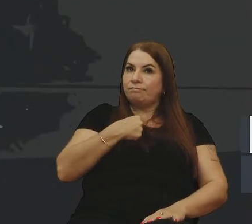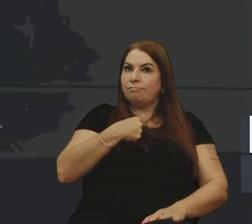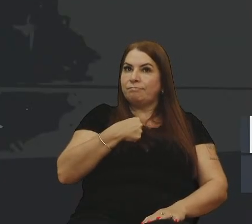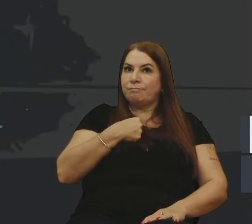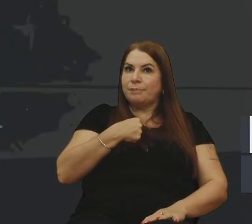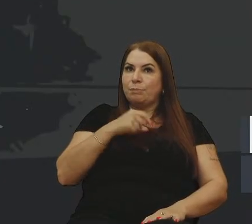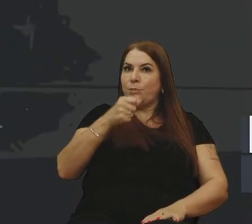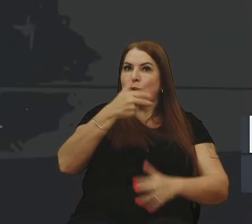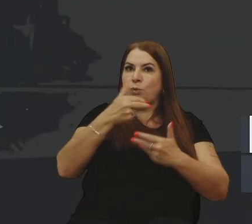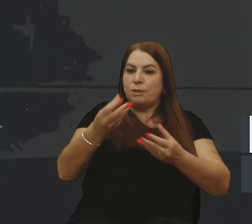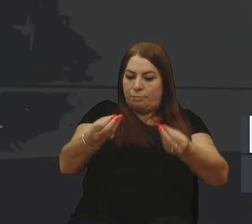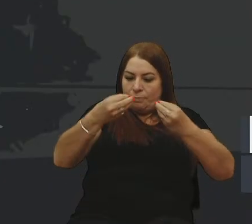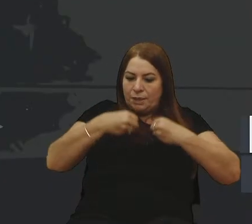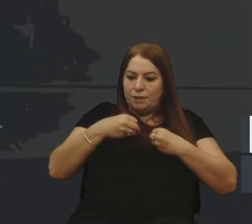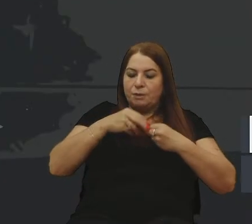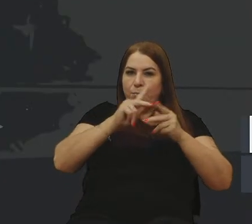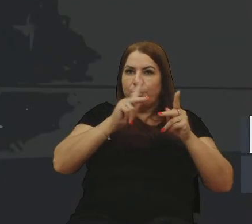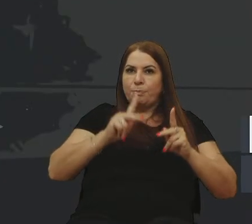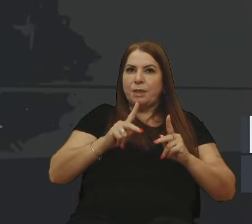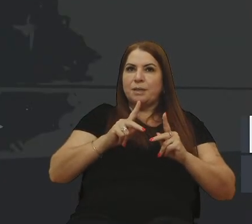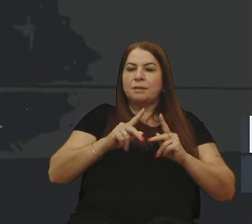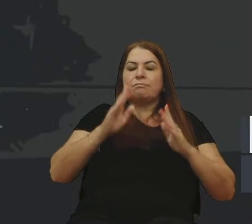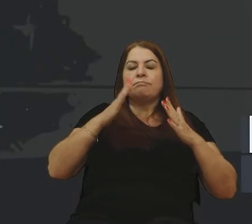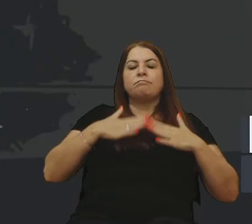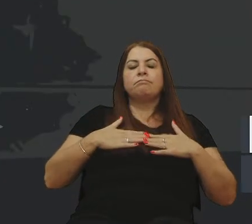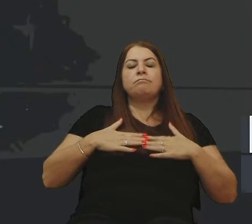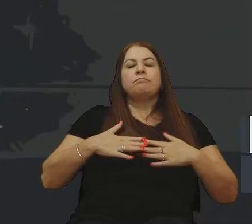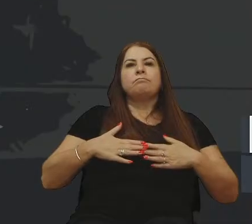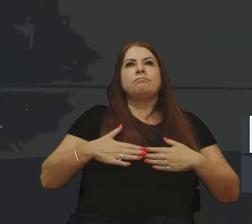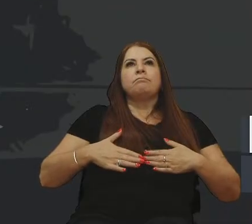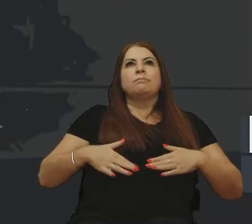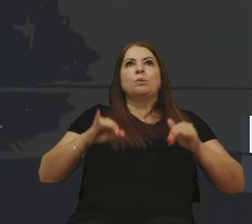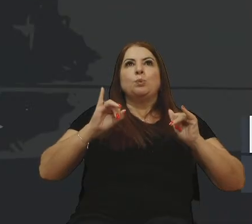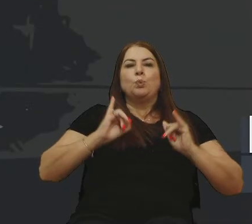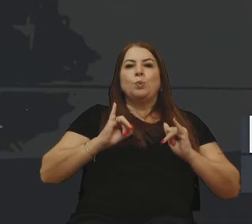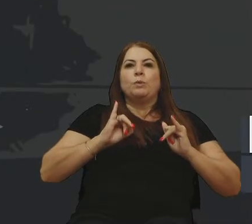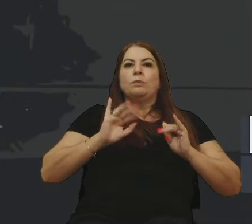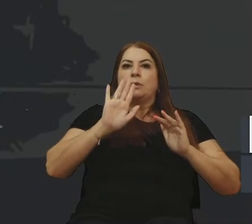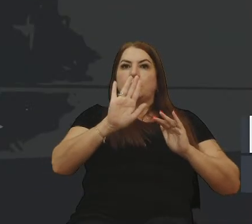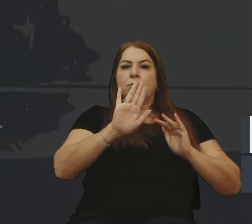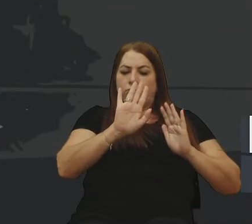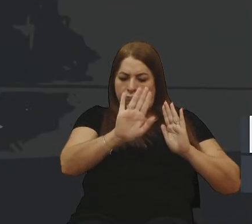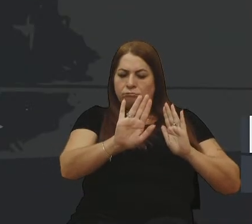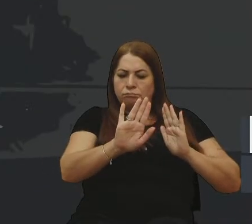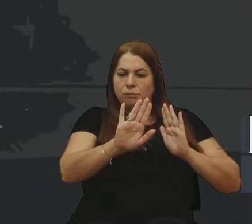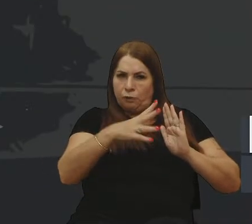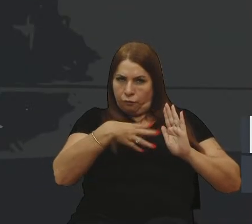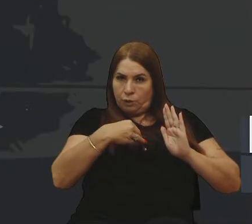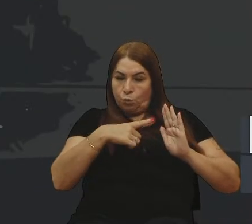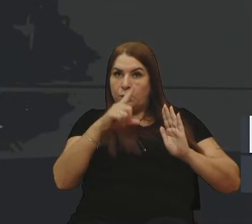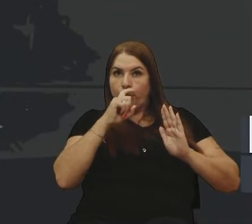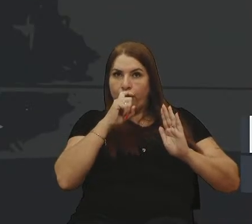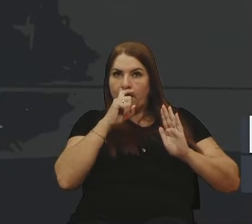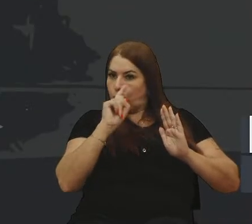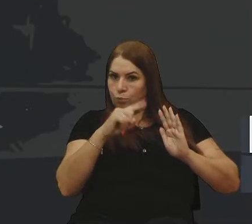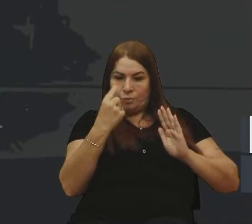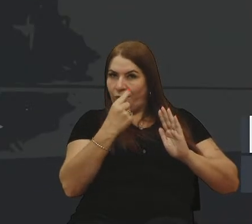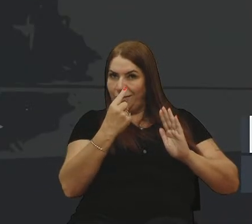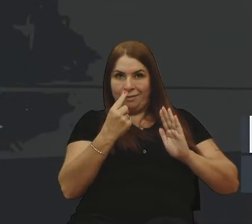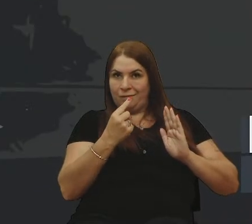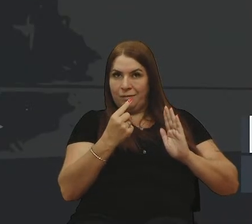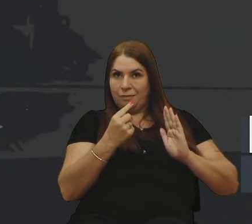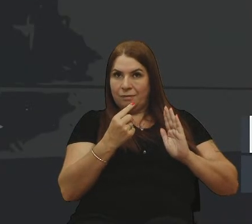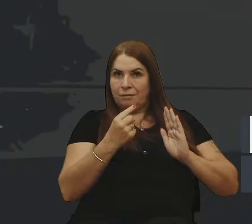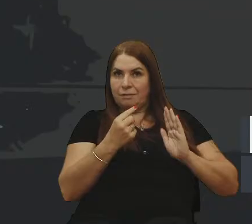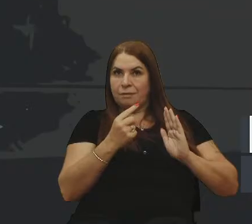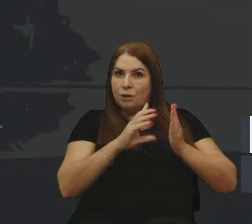a primeira coisa que Ele me deu foi paz, foi sanidade mental, foi aquela sensação de descanso, assim, filho, tu tem um pai, tu não está sozinho aqui.